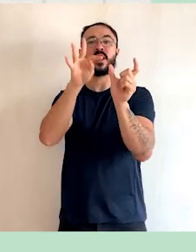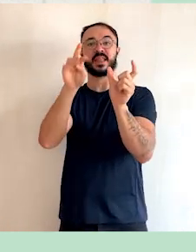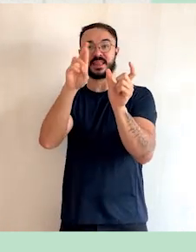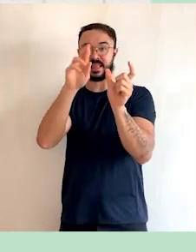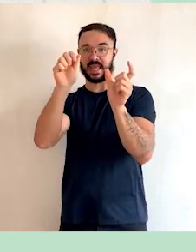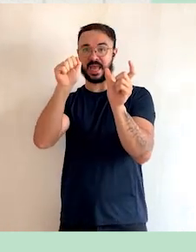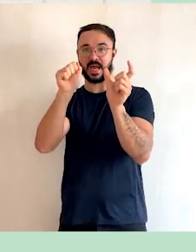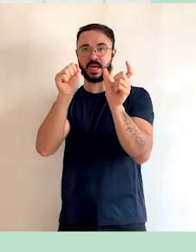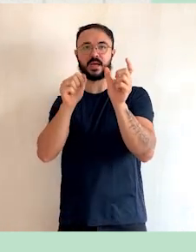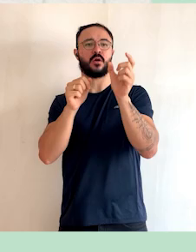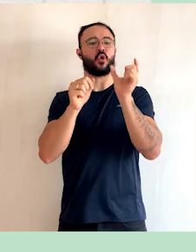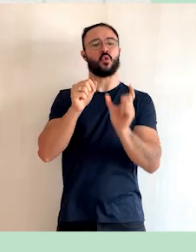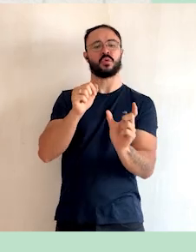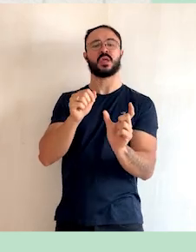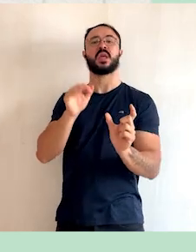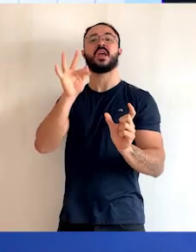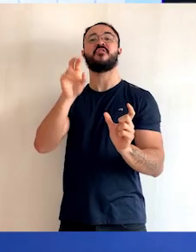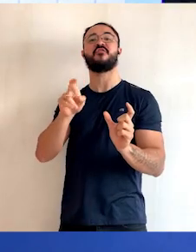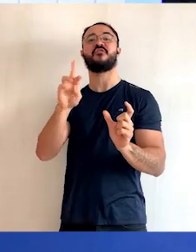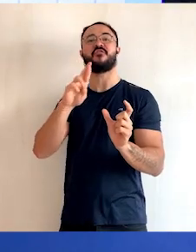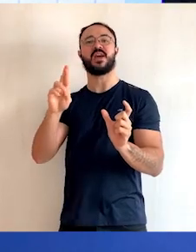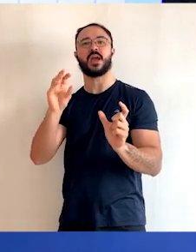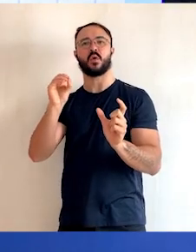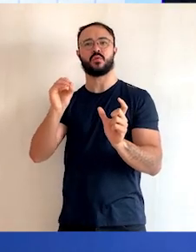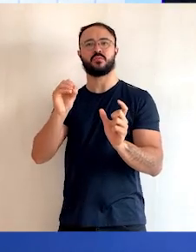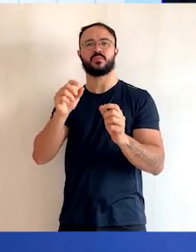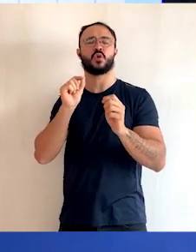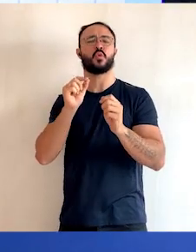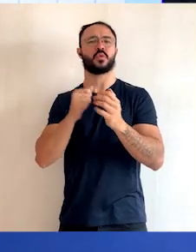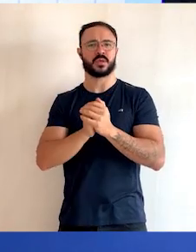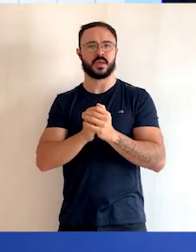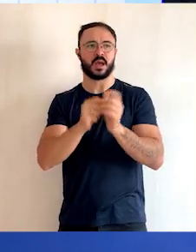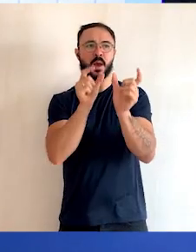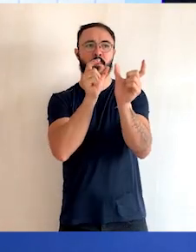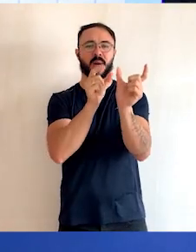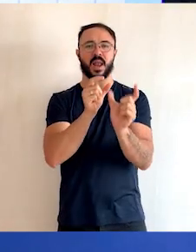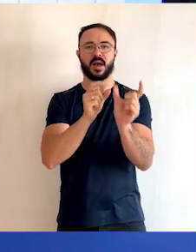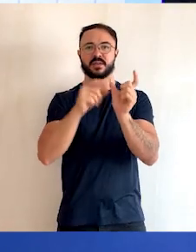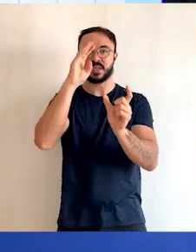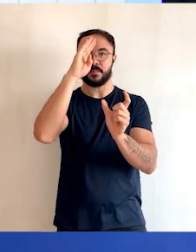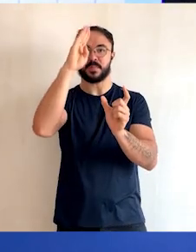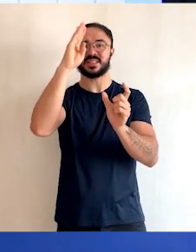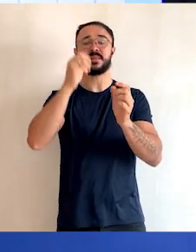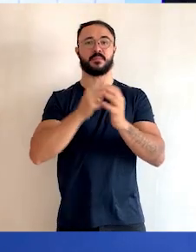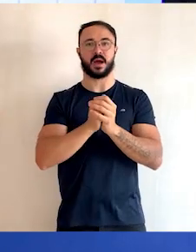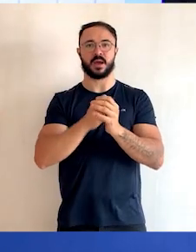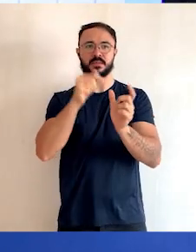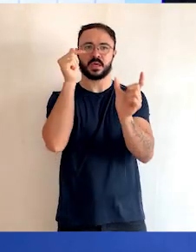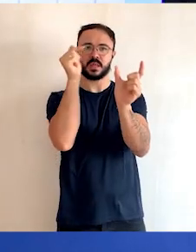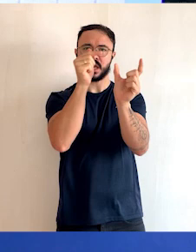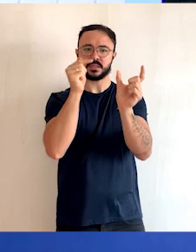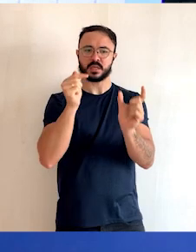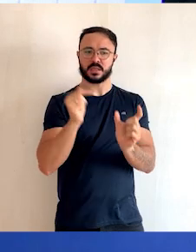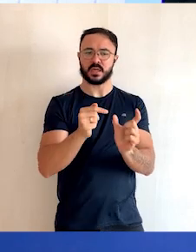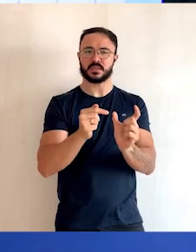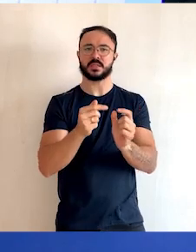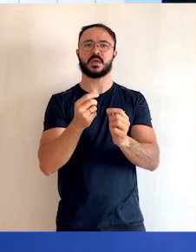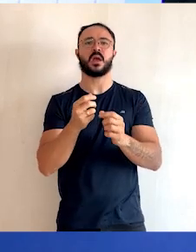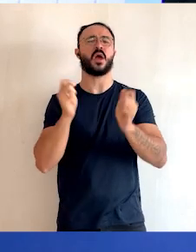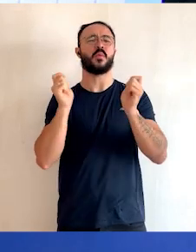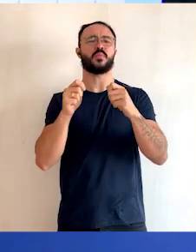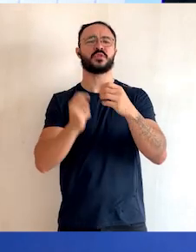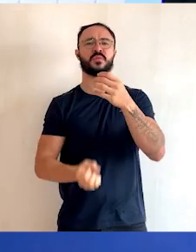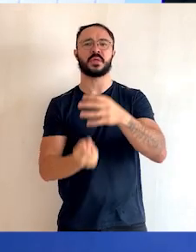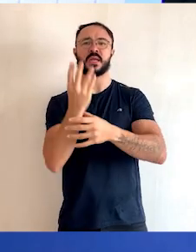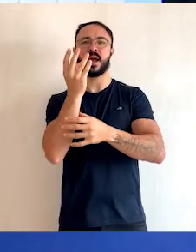são classificadas como primitivas, pois é a partir delas que podemos formar novas palavras. Essas novas palavras são chamadas